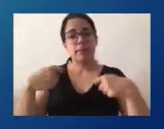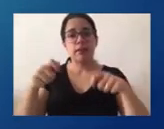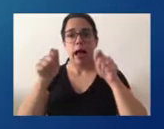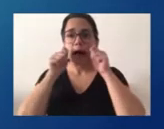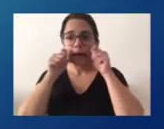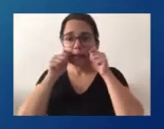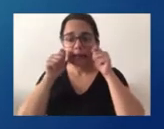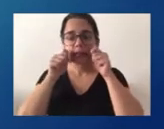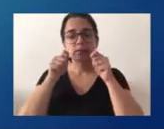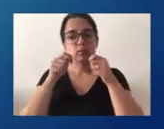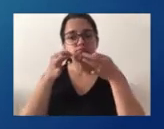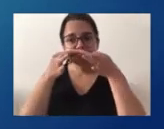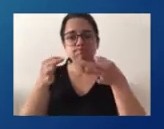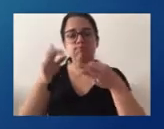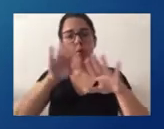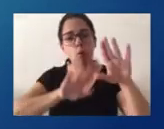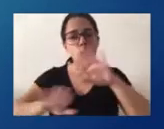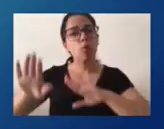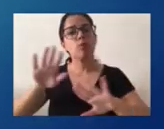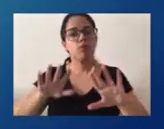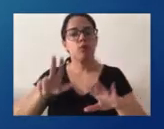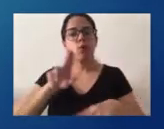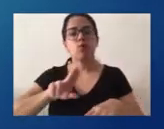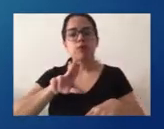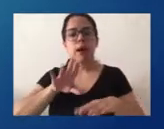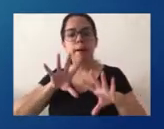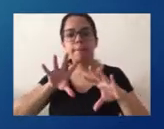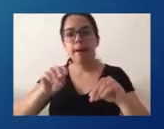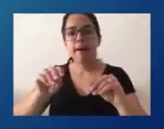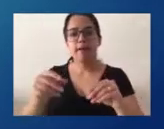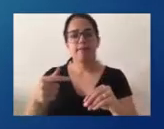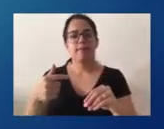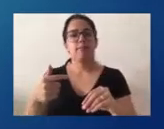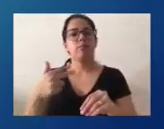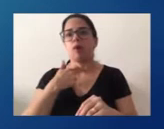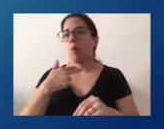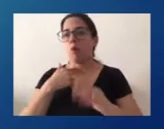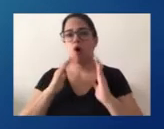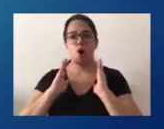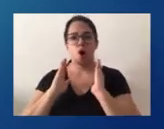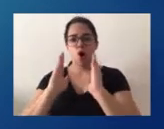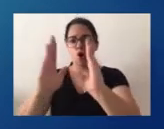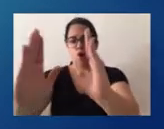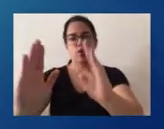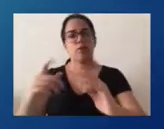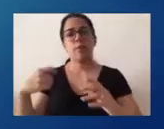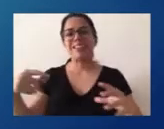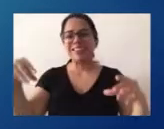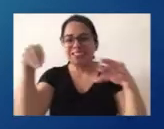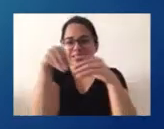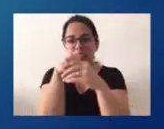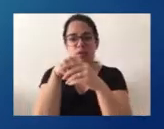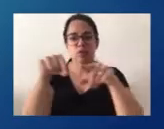é algo que realmente requer muita atenção, é o uso da autoclave, a manipulação de autoclave. A autoclave não